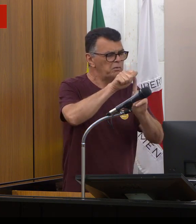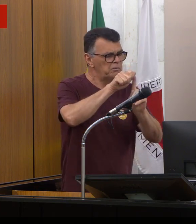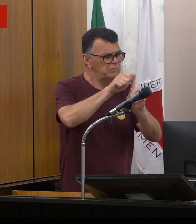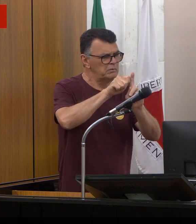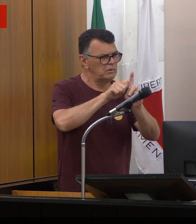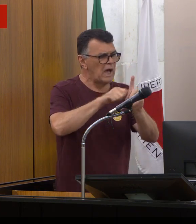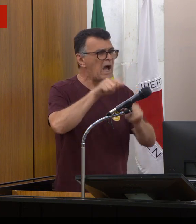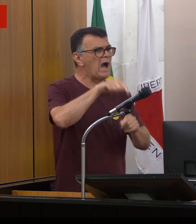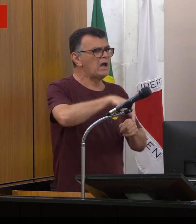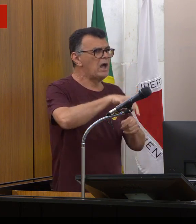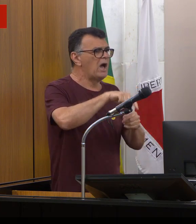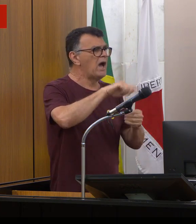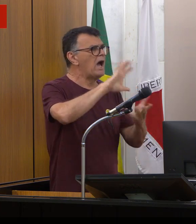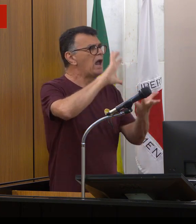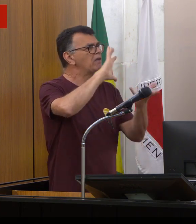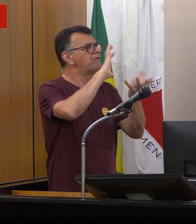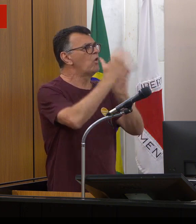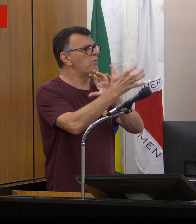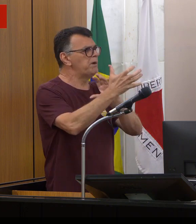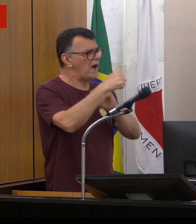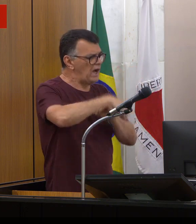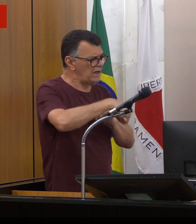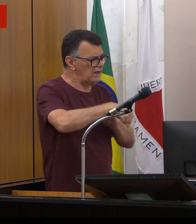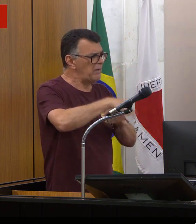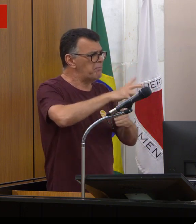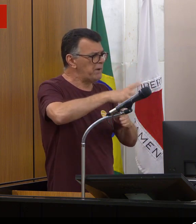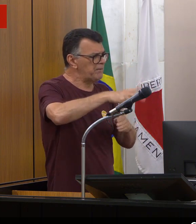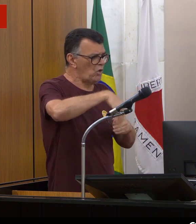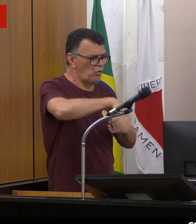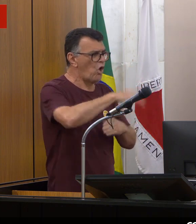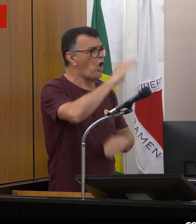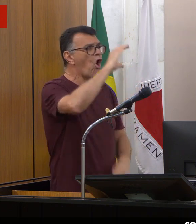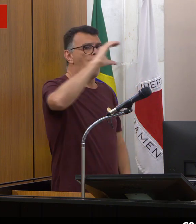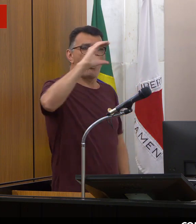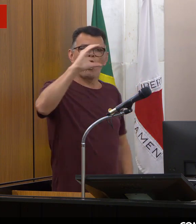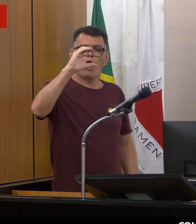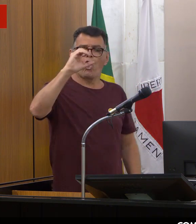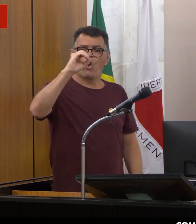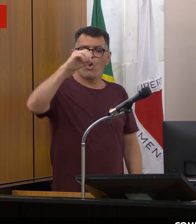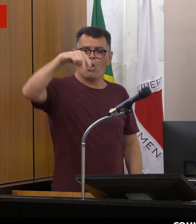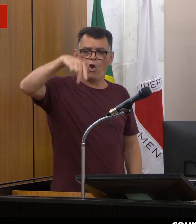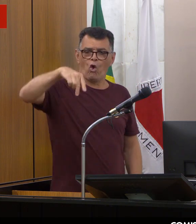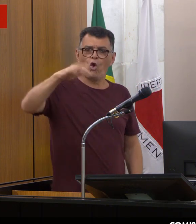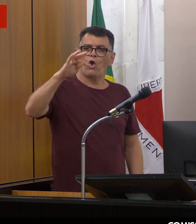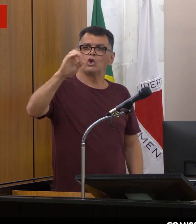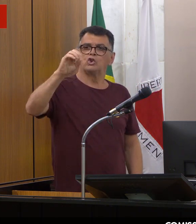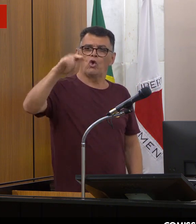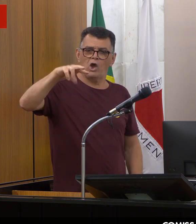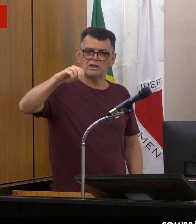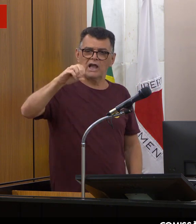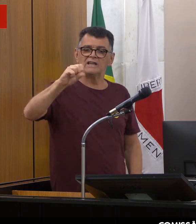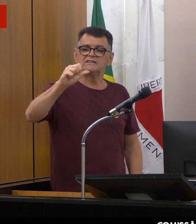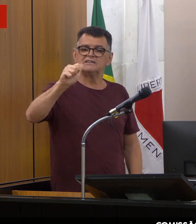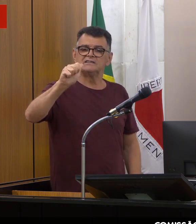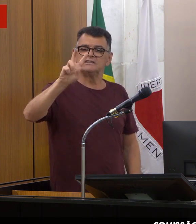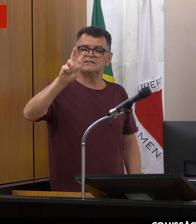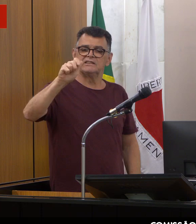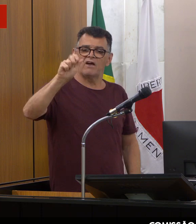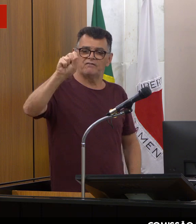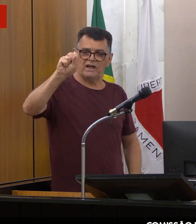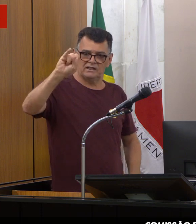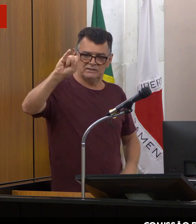parcelas em cheques E aí em um mês eles entraram em reforma